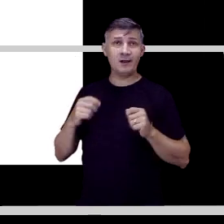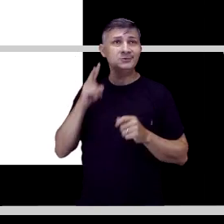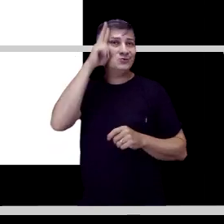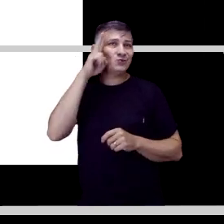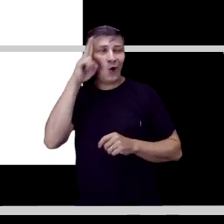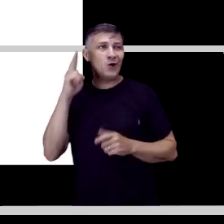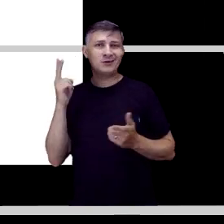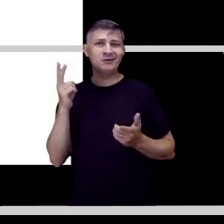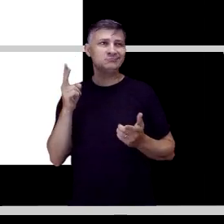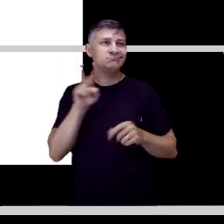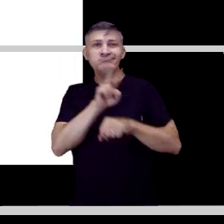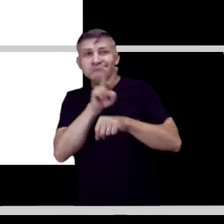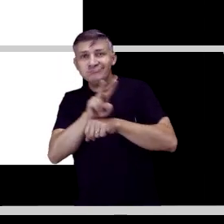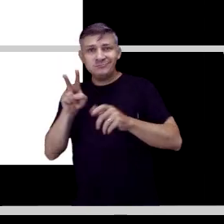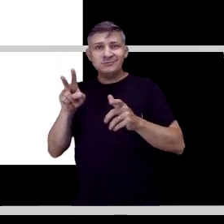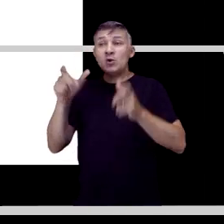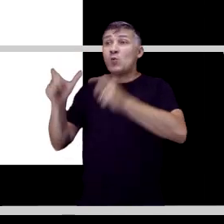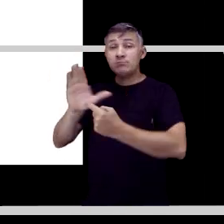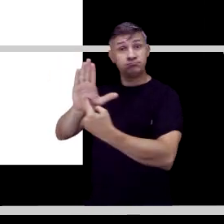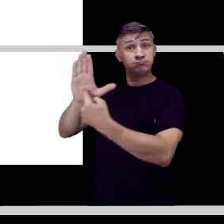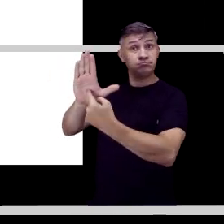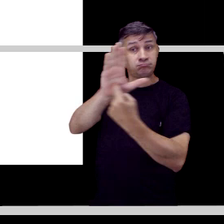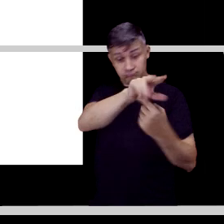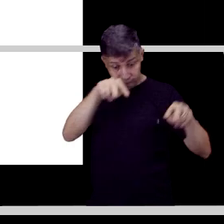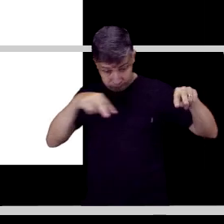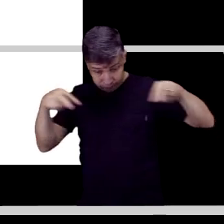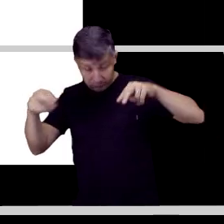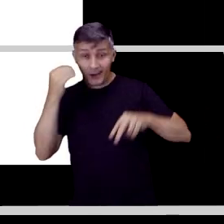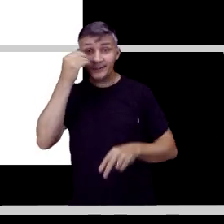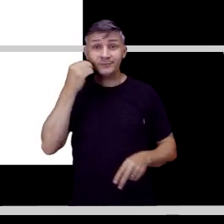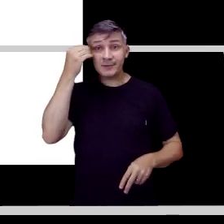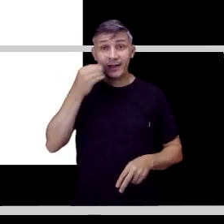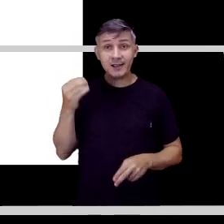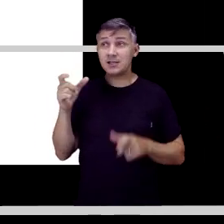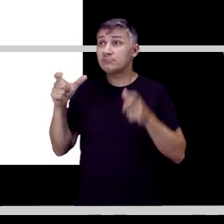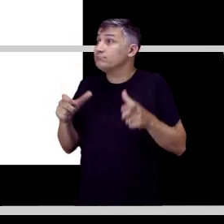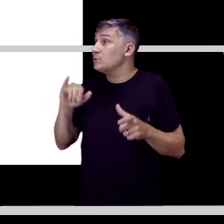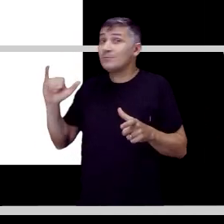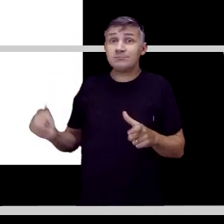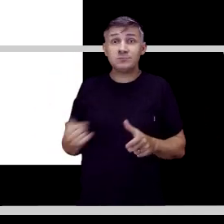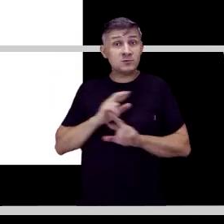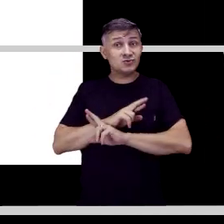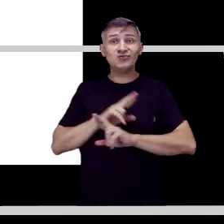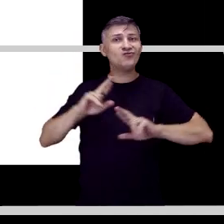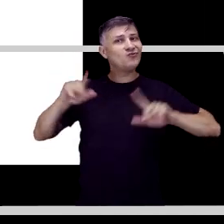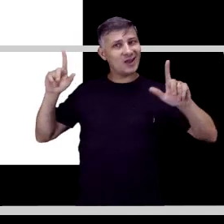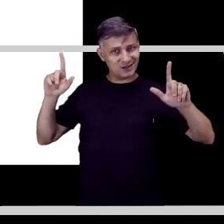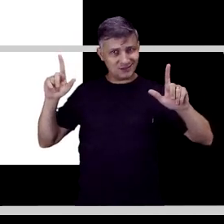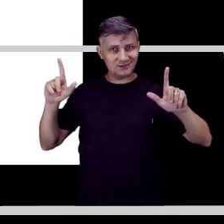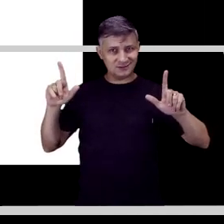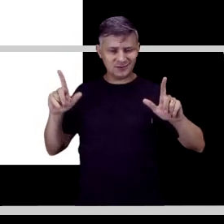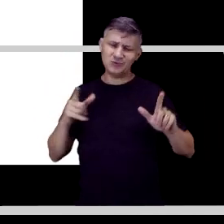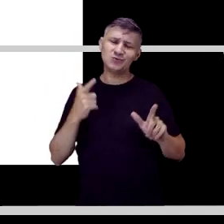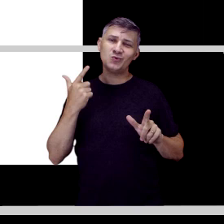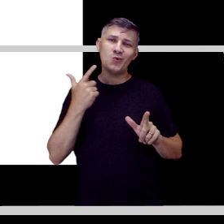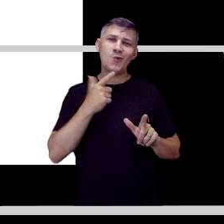narrativas curatoriais nos espaços expositivos e uma experimentação do espaço completamente diversa da do pátio escolar,